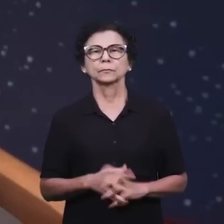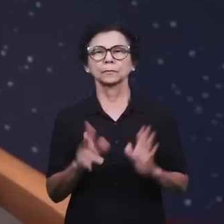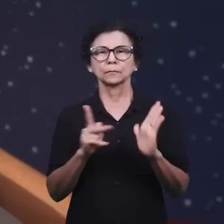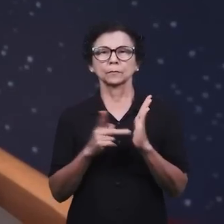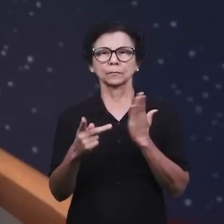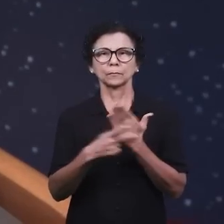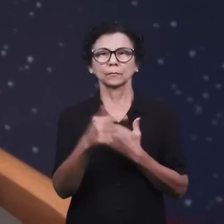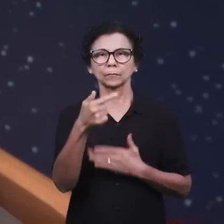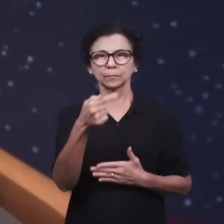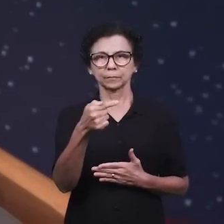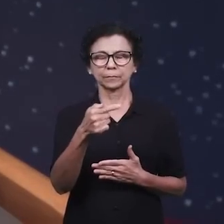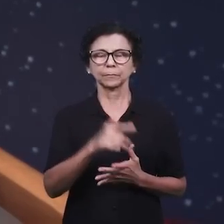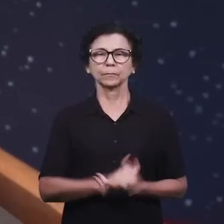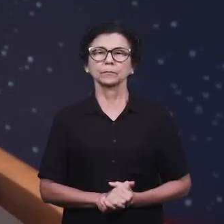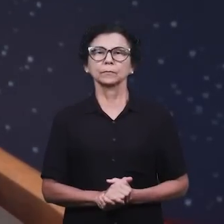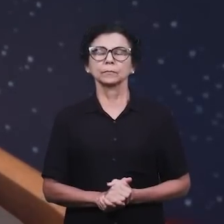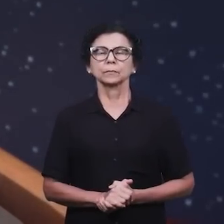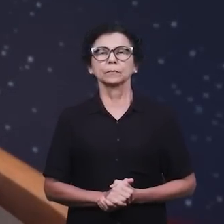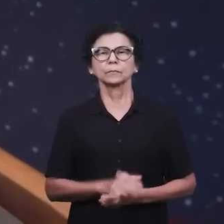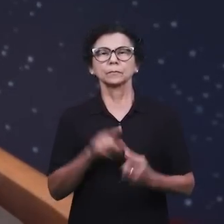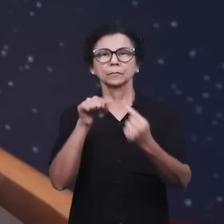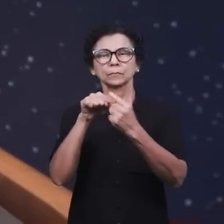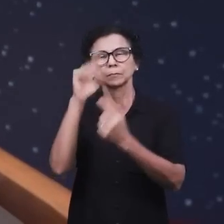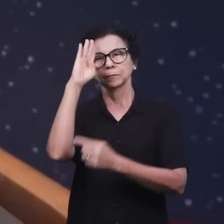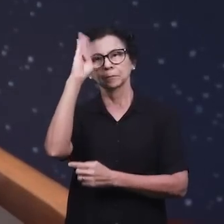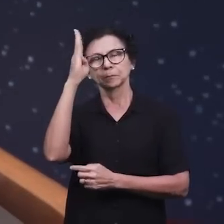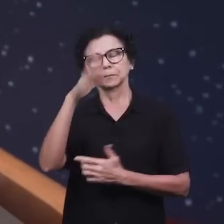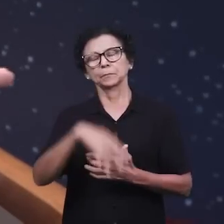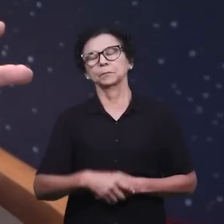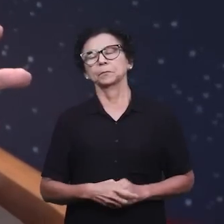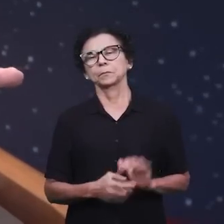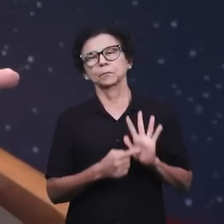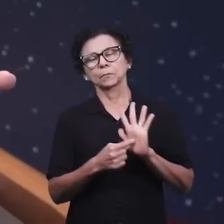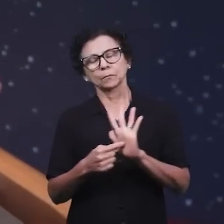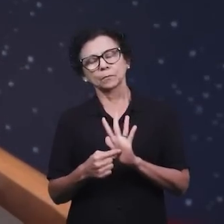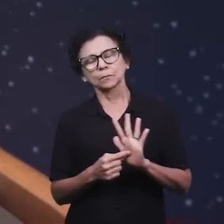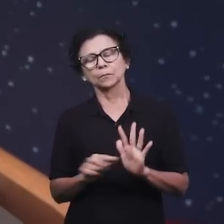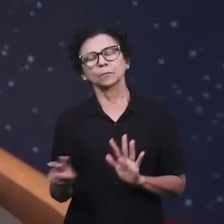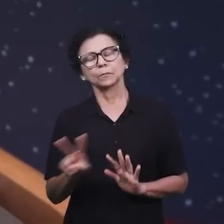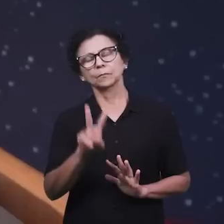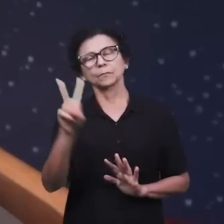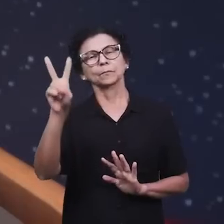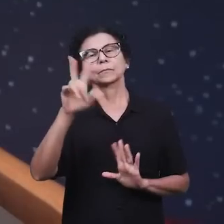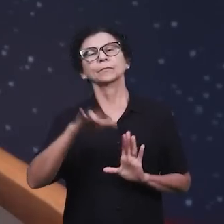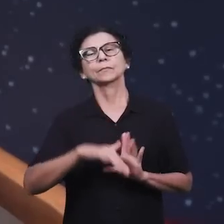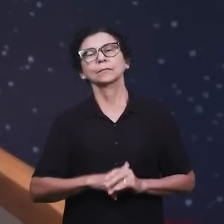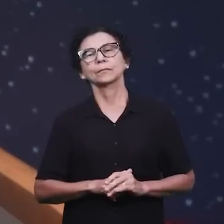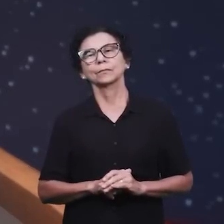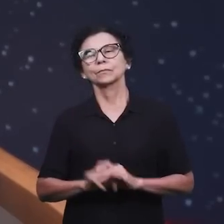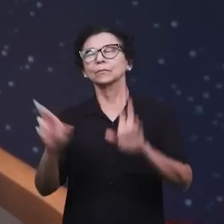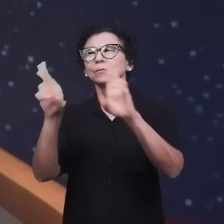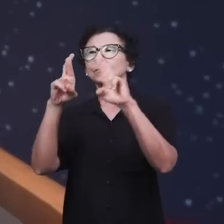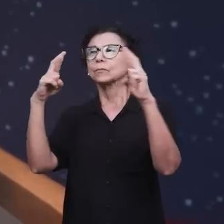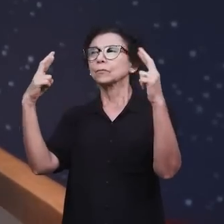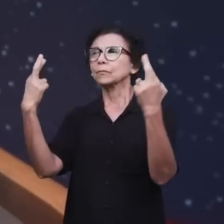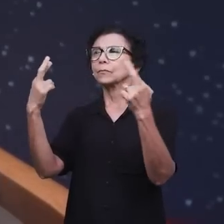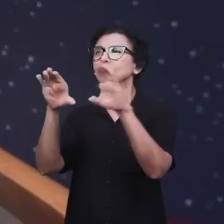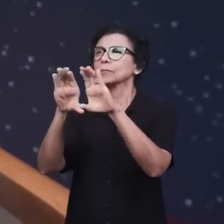de Jesus. Os ruins, porém, lançam fora. Pastor Sérgio, uma palavra final para quem está nos